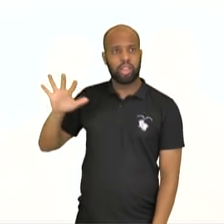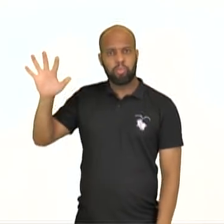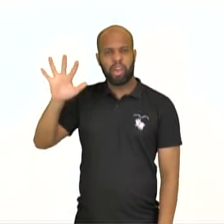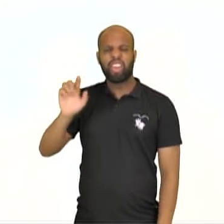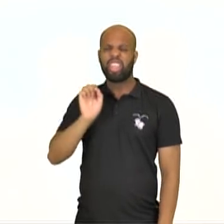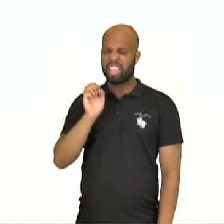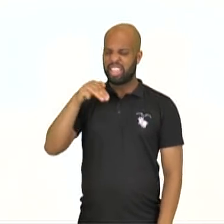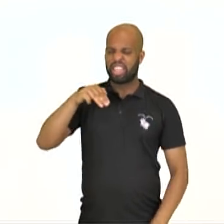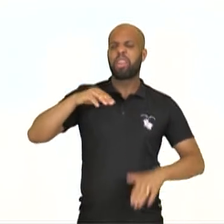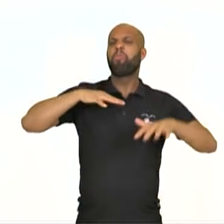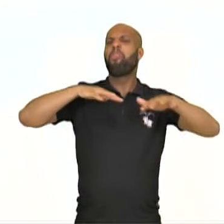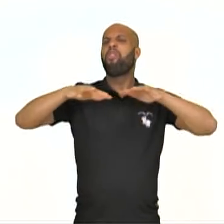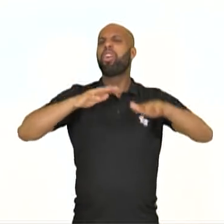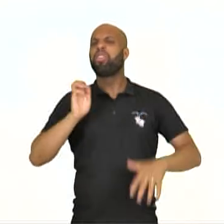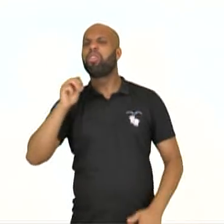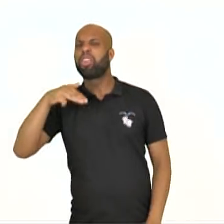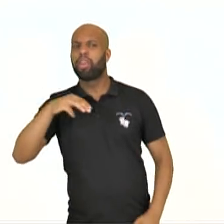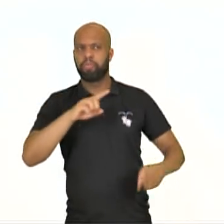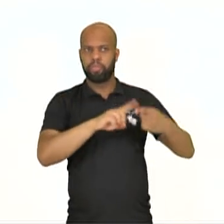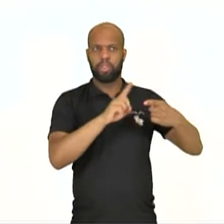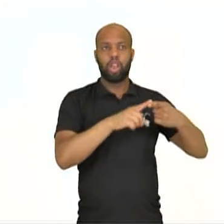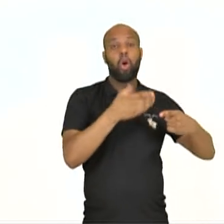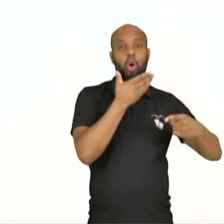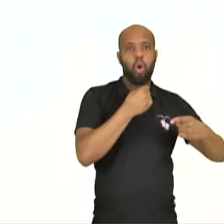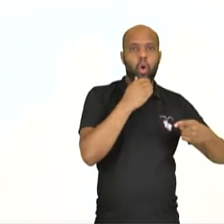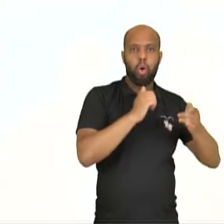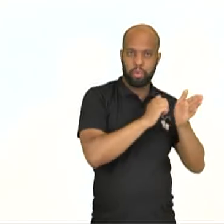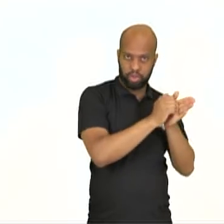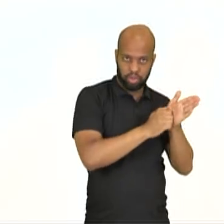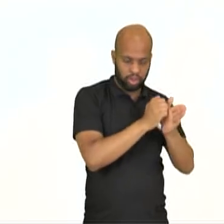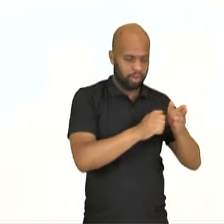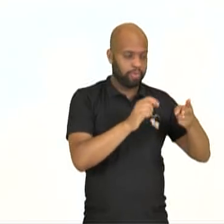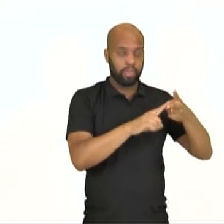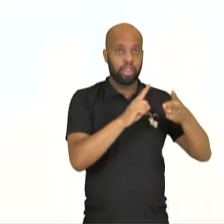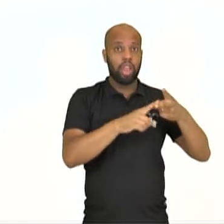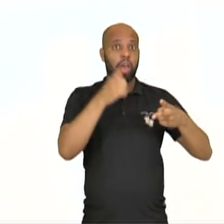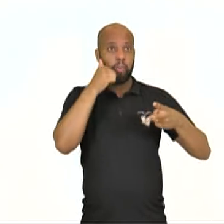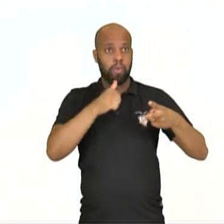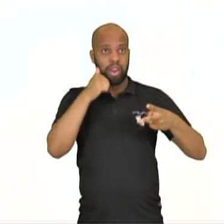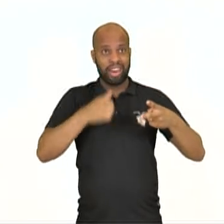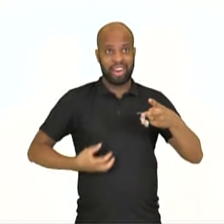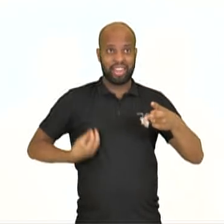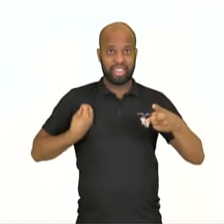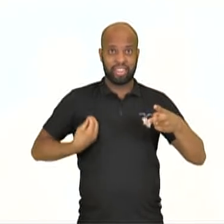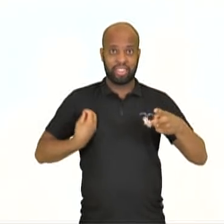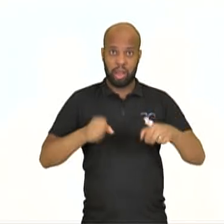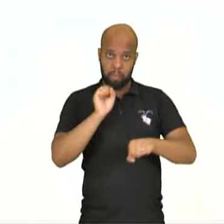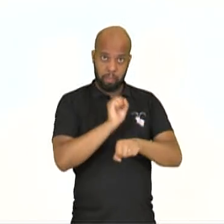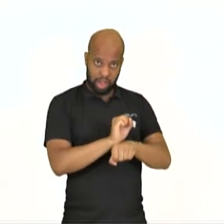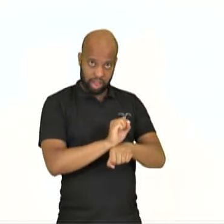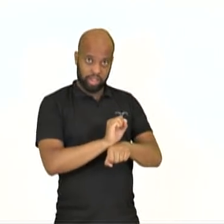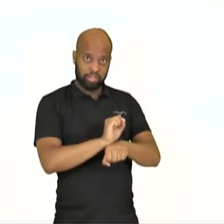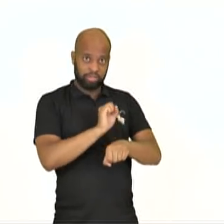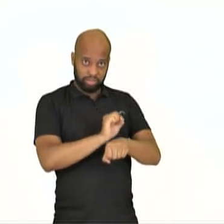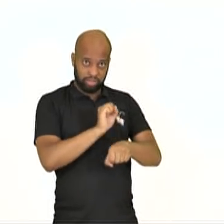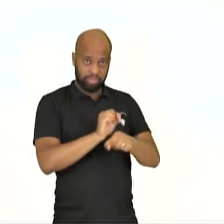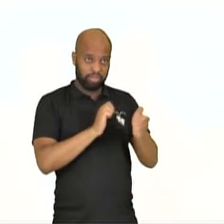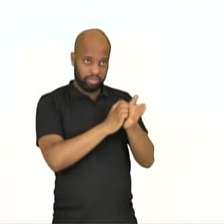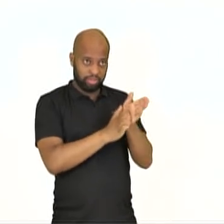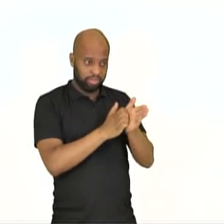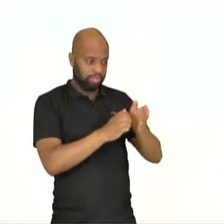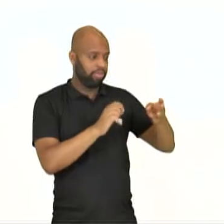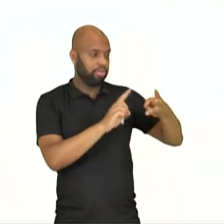está em movimento? A, o homem no trem, o B, a mulher que está na estação, ou C, tanto o